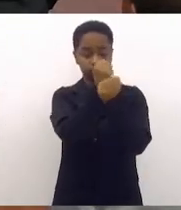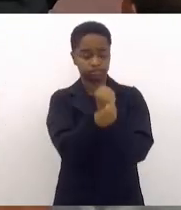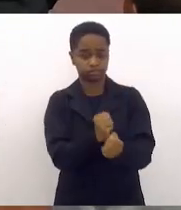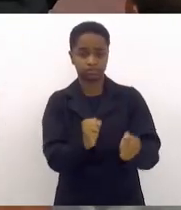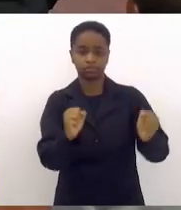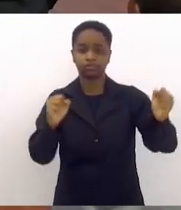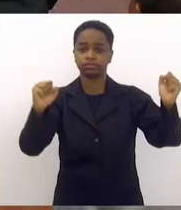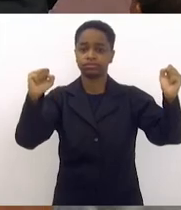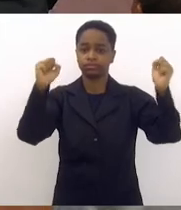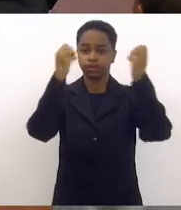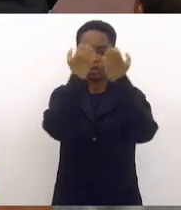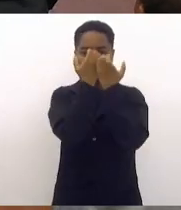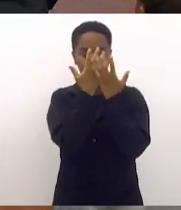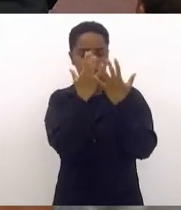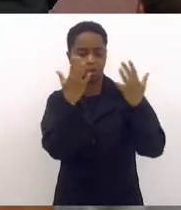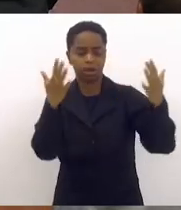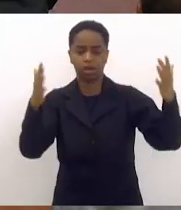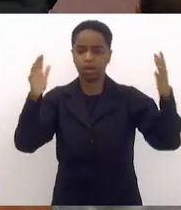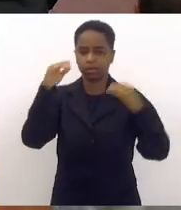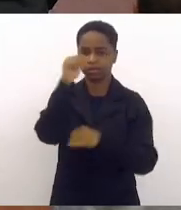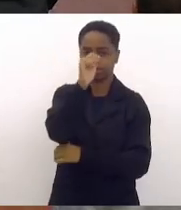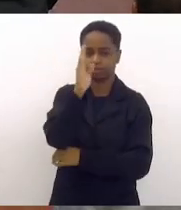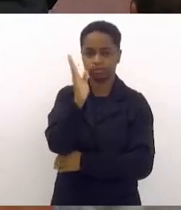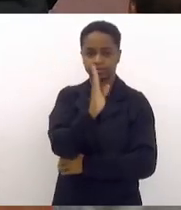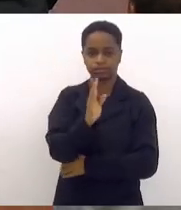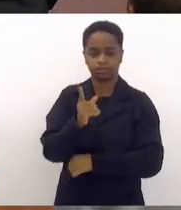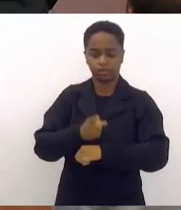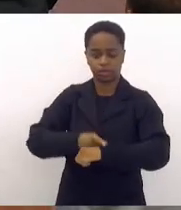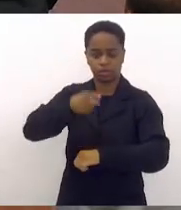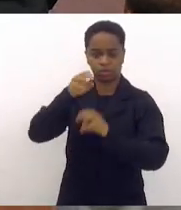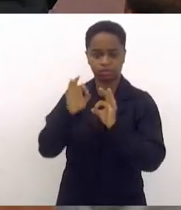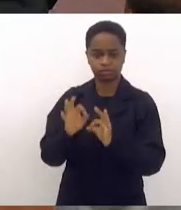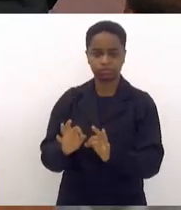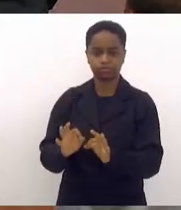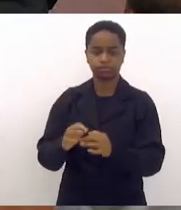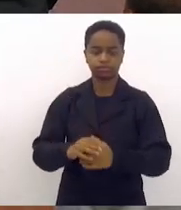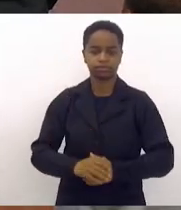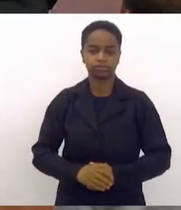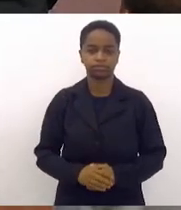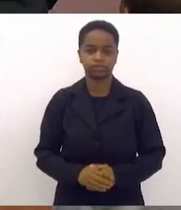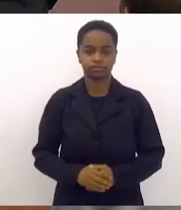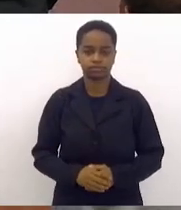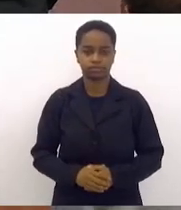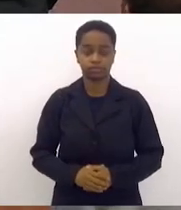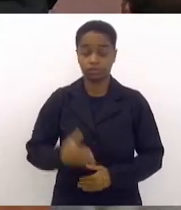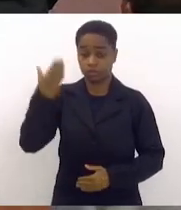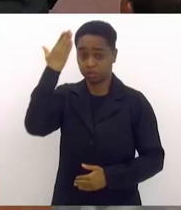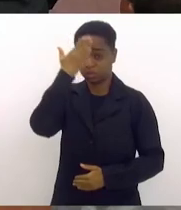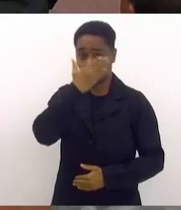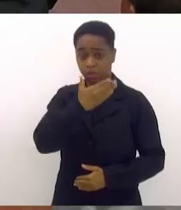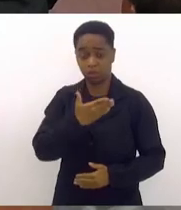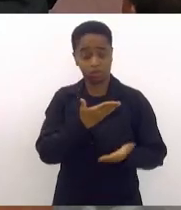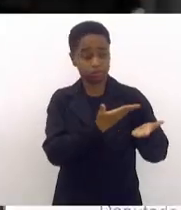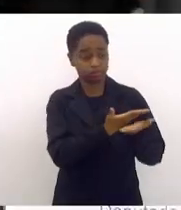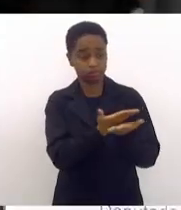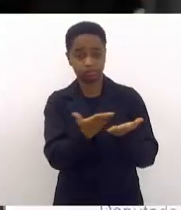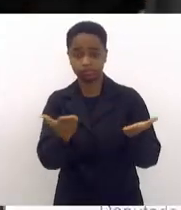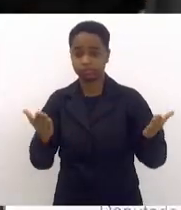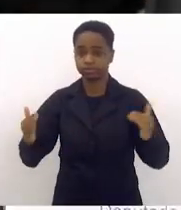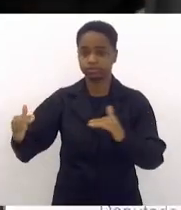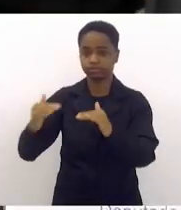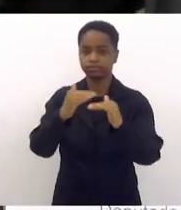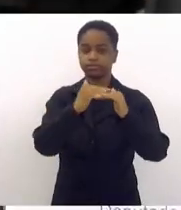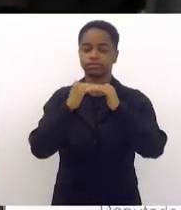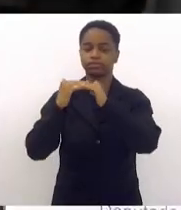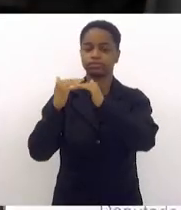liberdade raios fidos rou do céu da pátria nesse instante seu peor